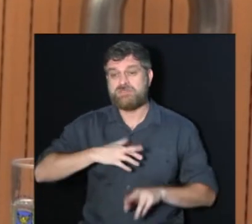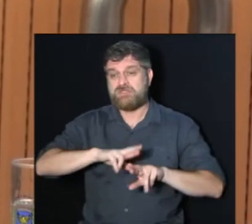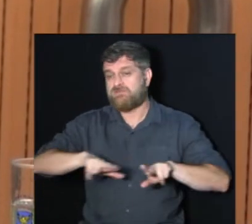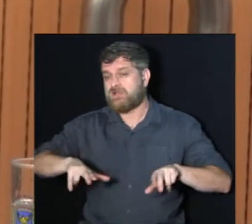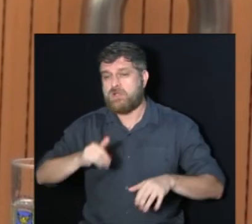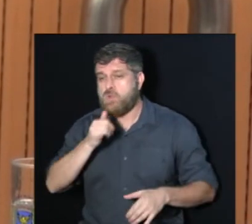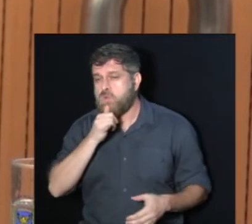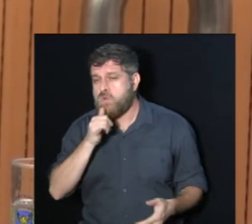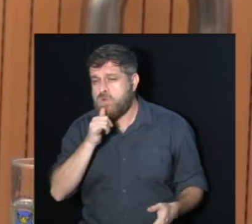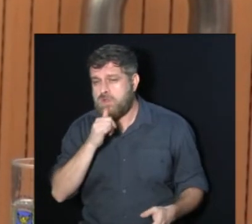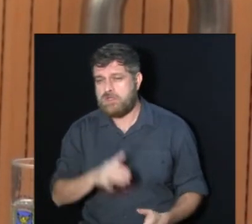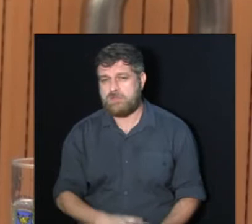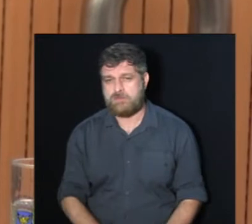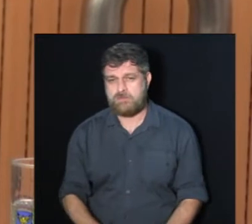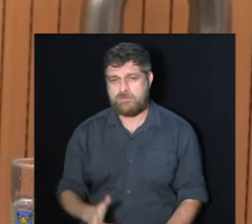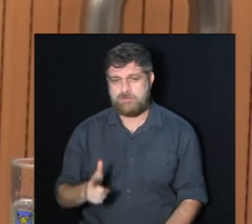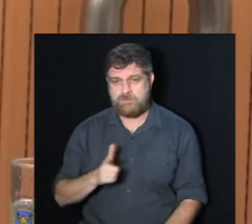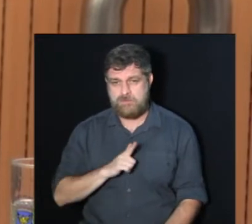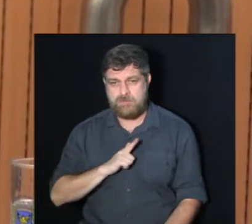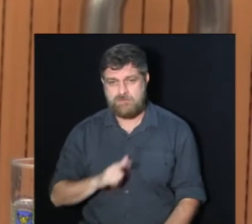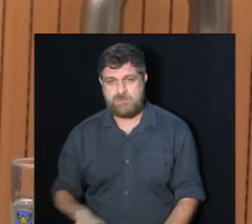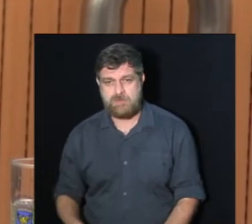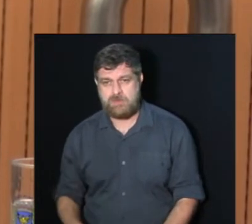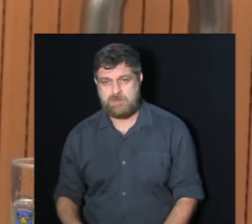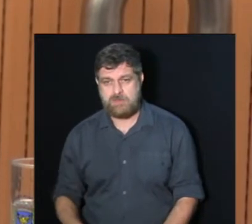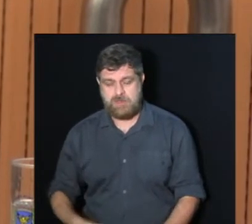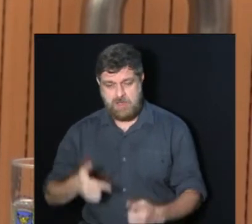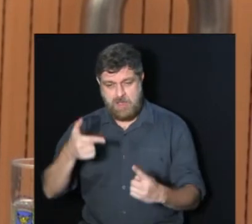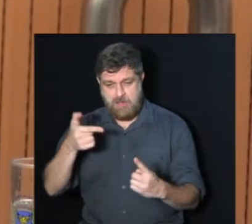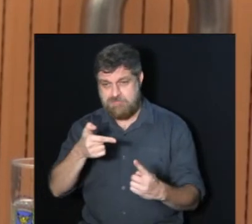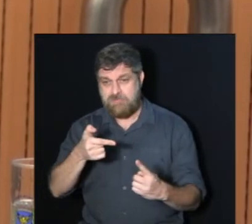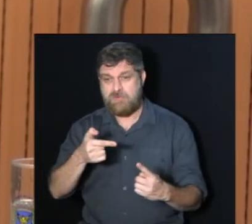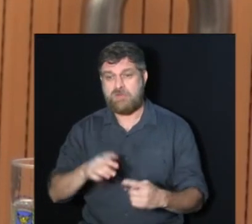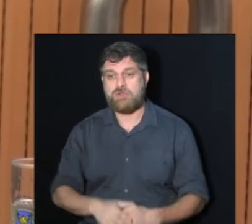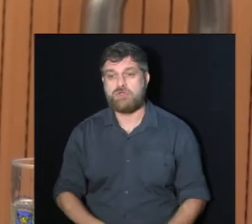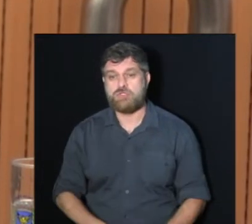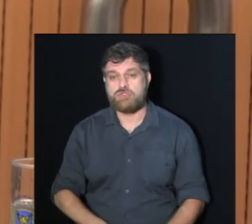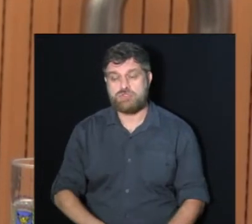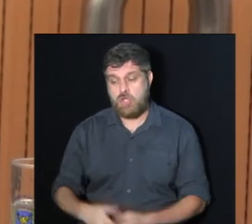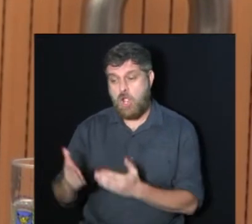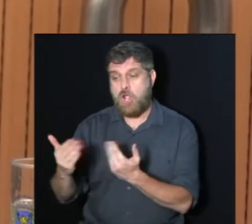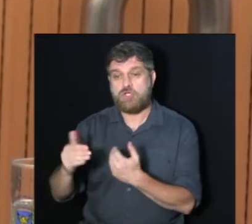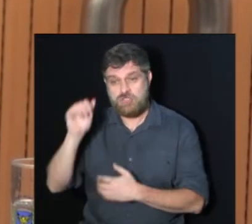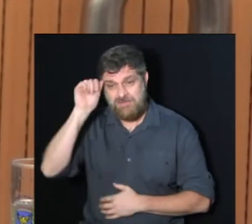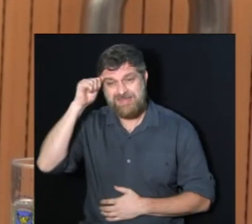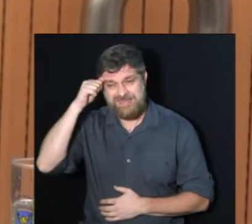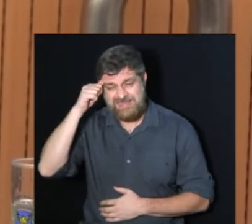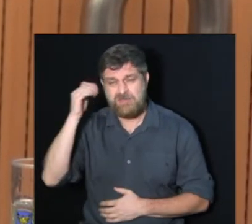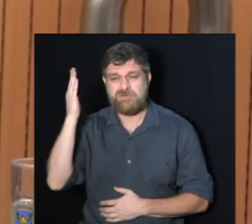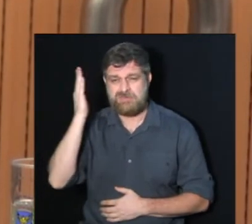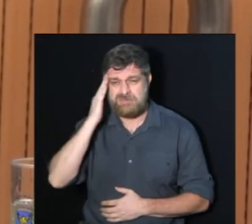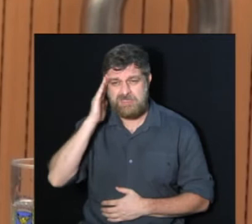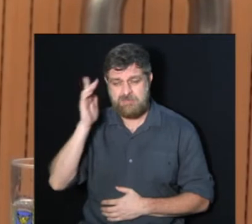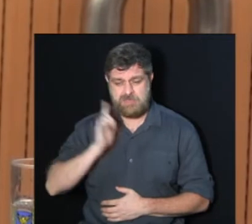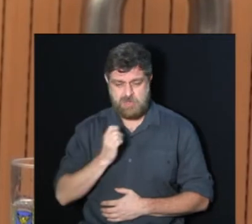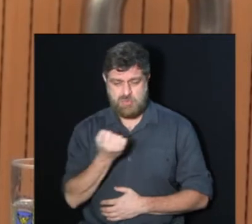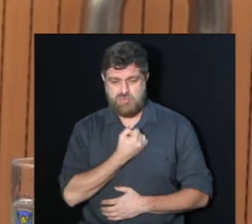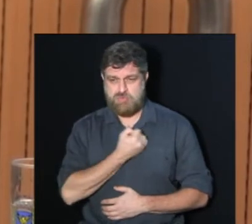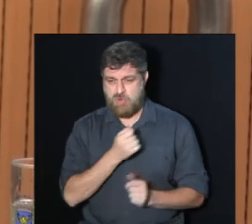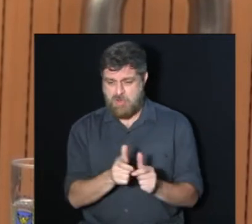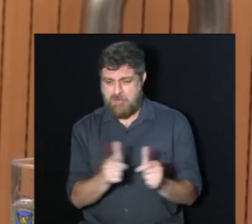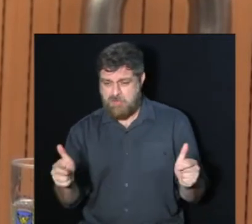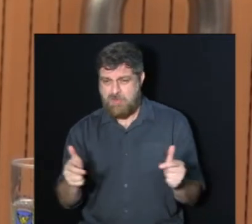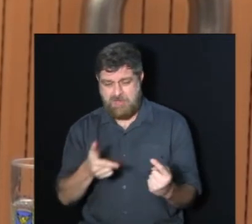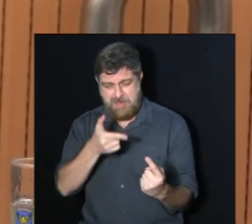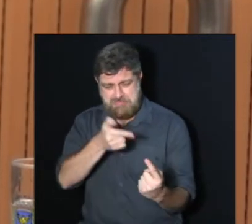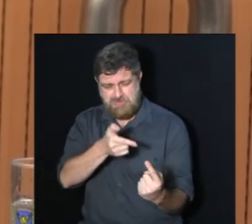por exemplo, os altos índices de assassinato de jovens negros. Sabemos os impactos que esses